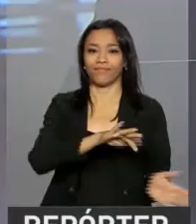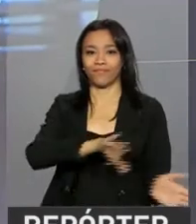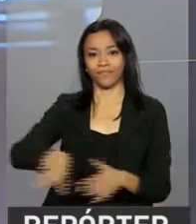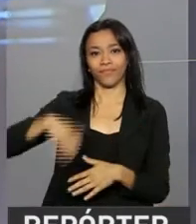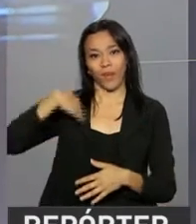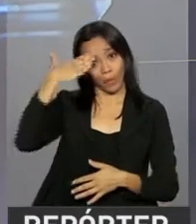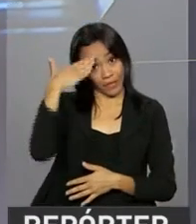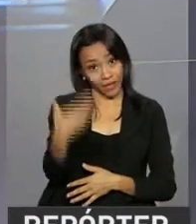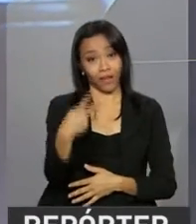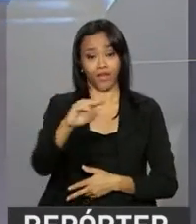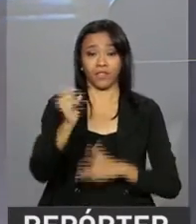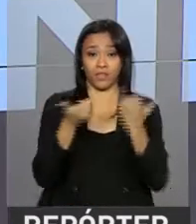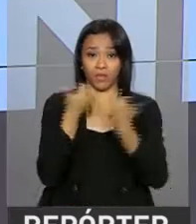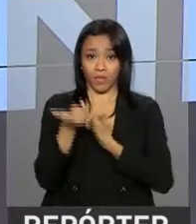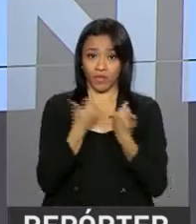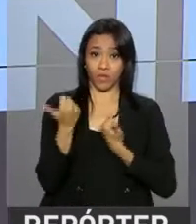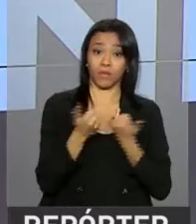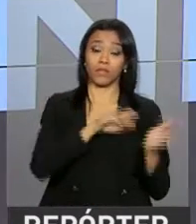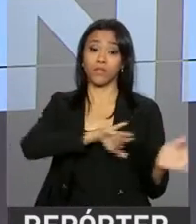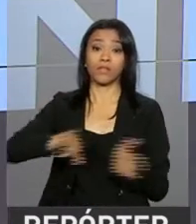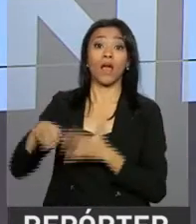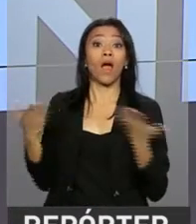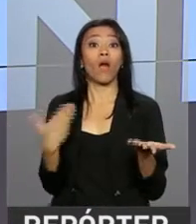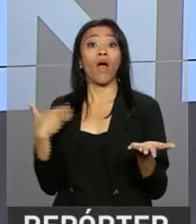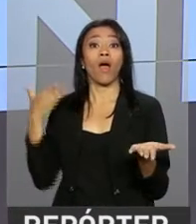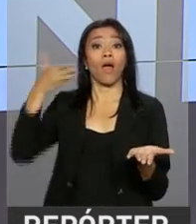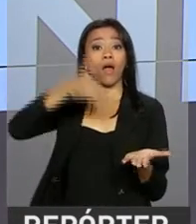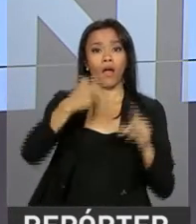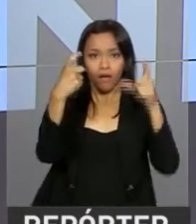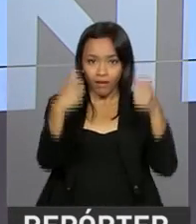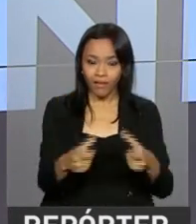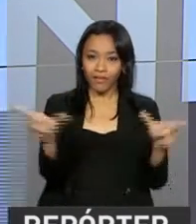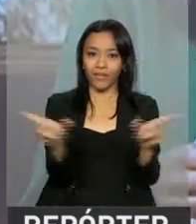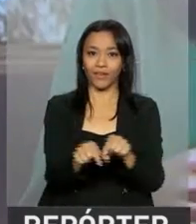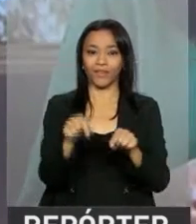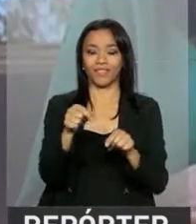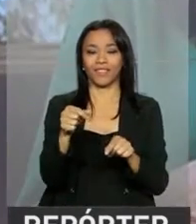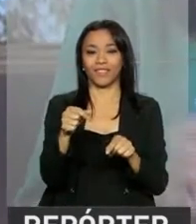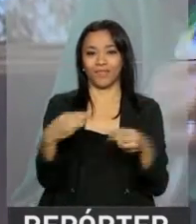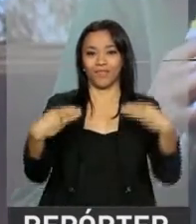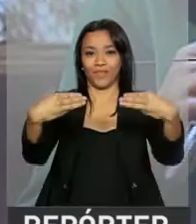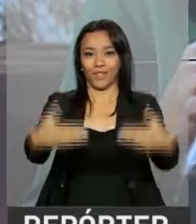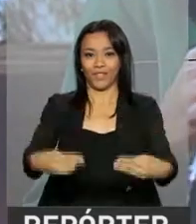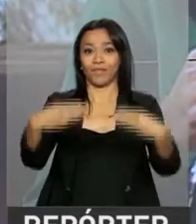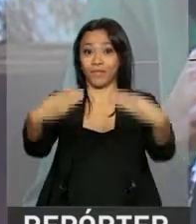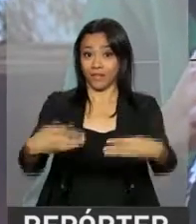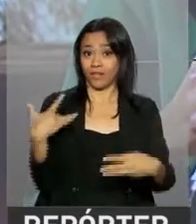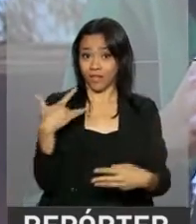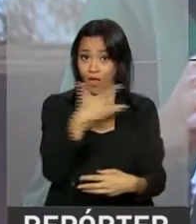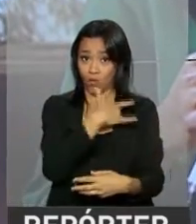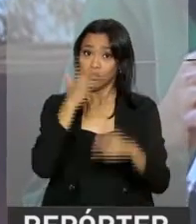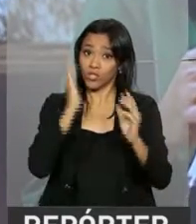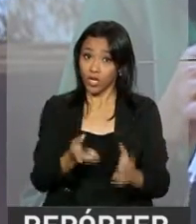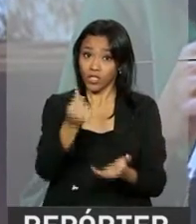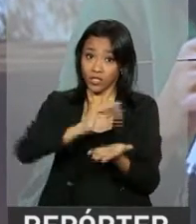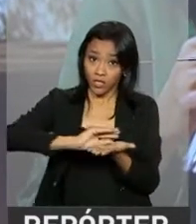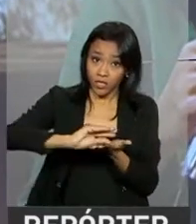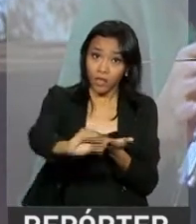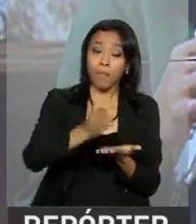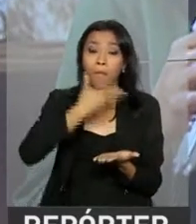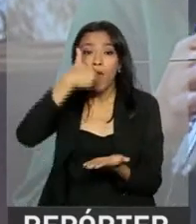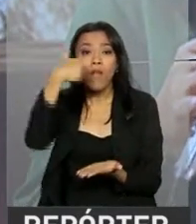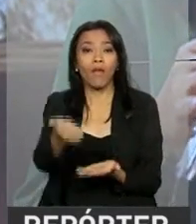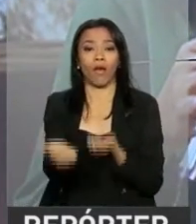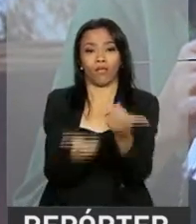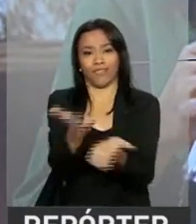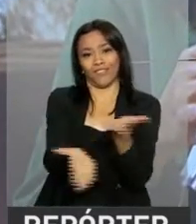joão pedro pelas suas informações e do palácio do planalto vamos direto ao ministério da saúde foi anunciada a liberação de recursos para melhorar o atendimento à atenção